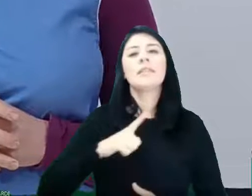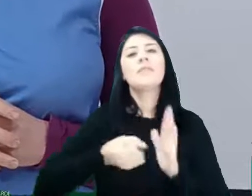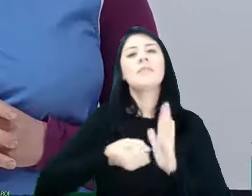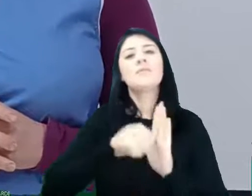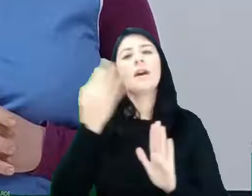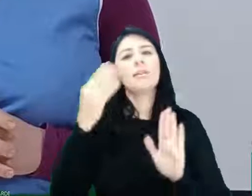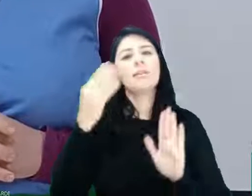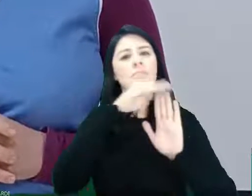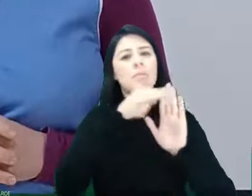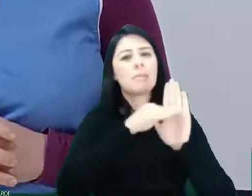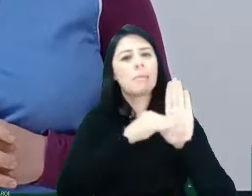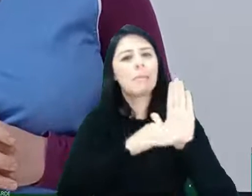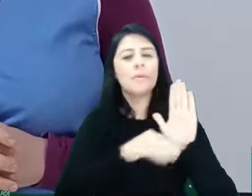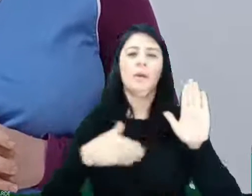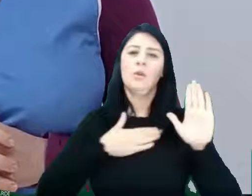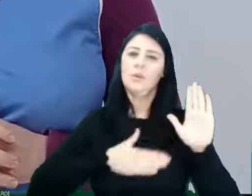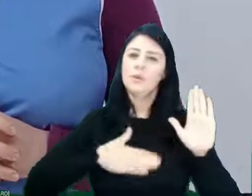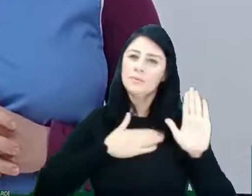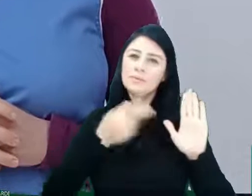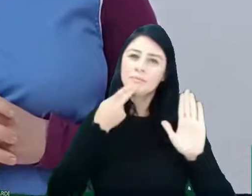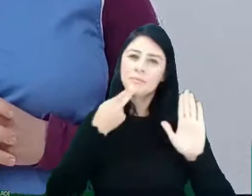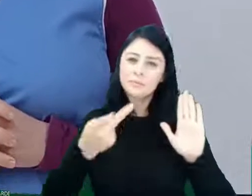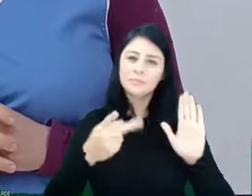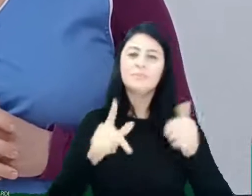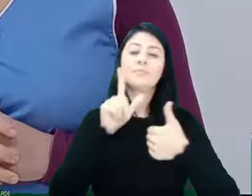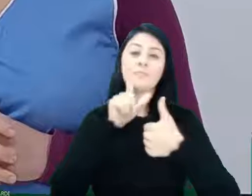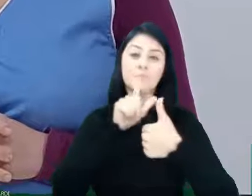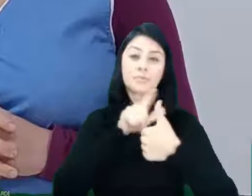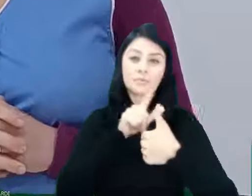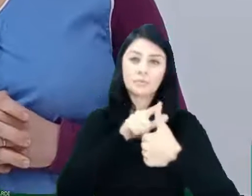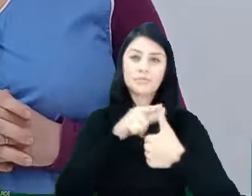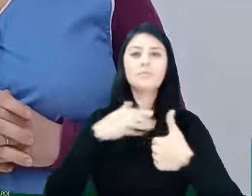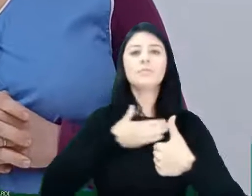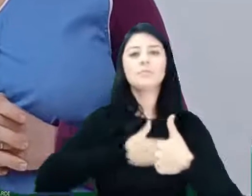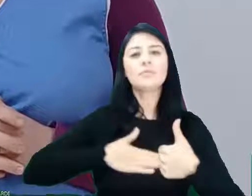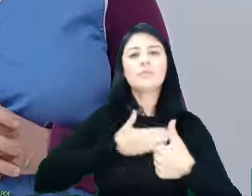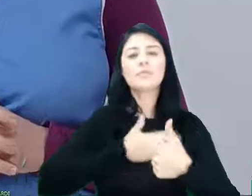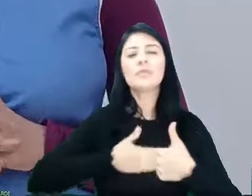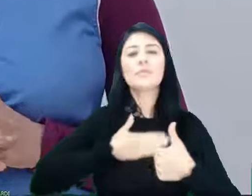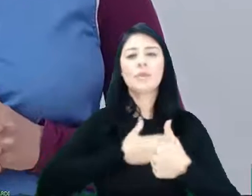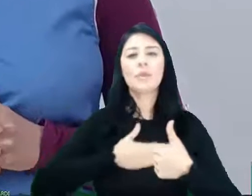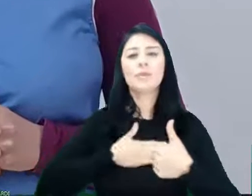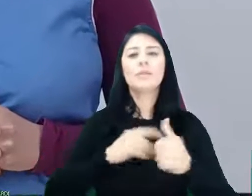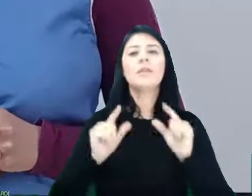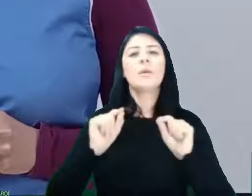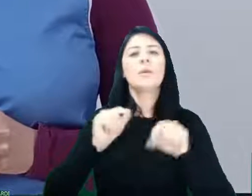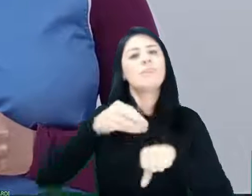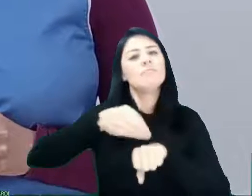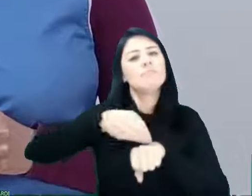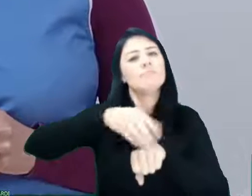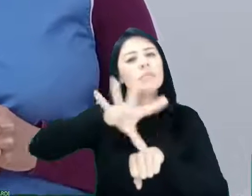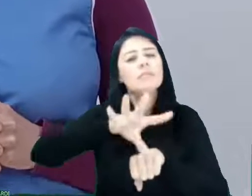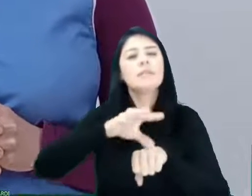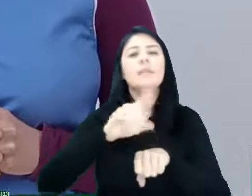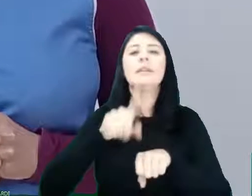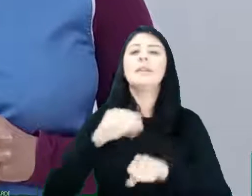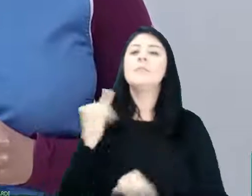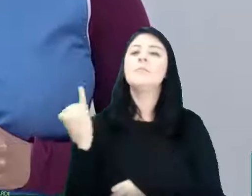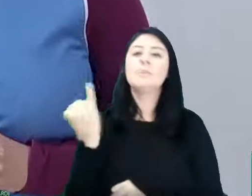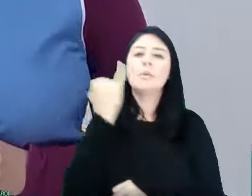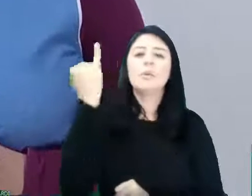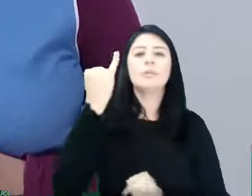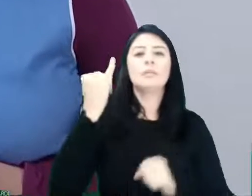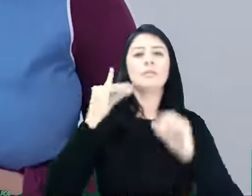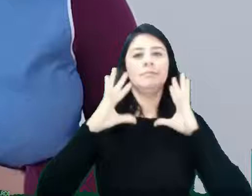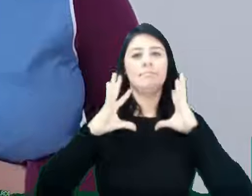que eu gostaria de falar a respeito das frutas. Em primeiro lugar, eu gostaria de passar para vocês a importância